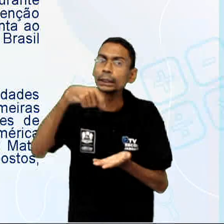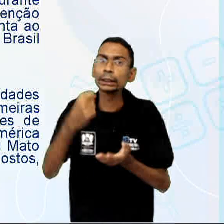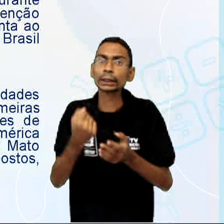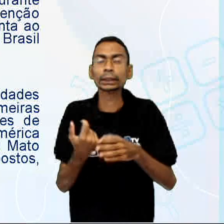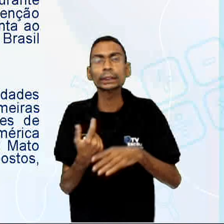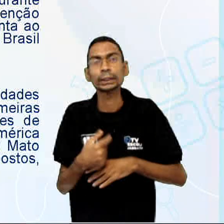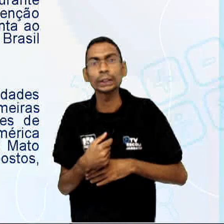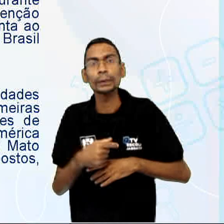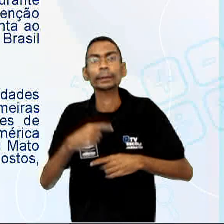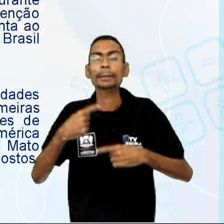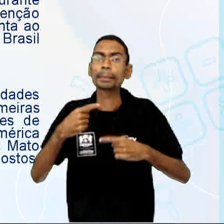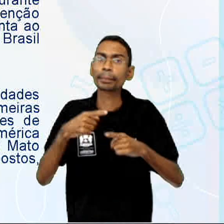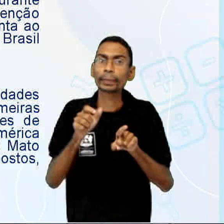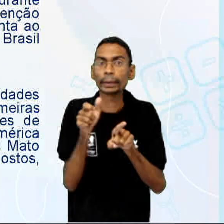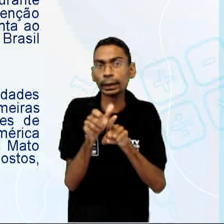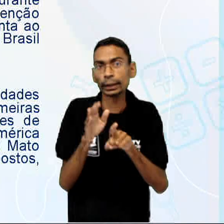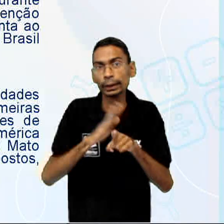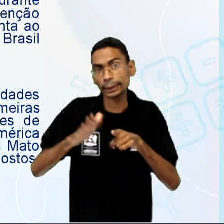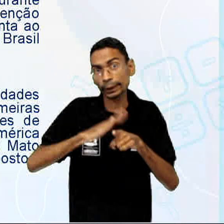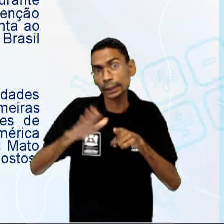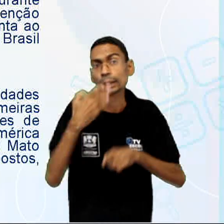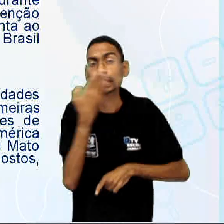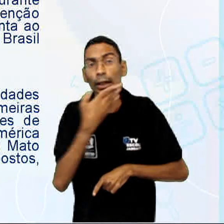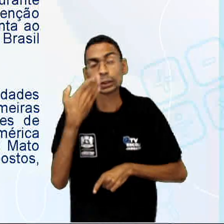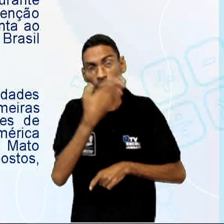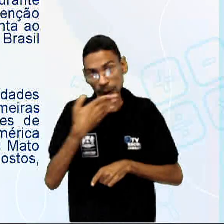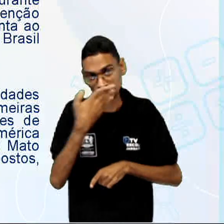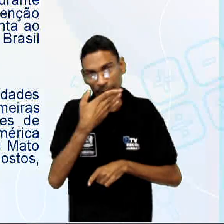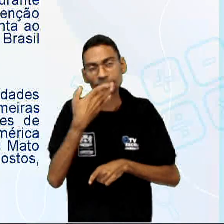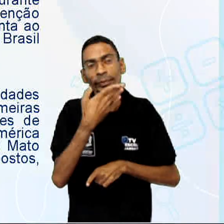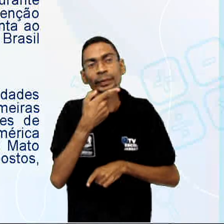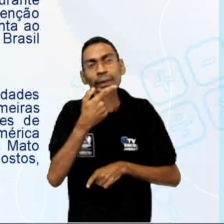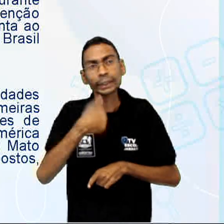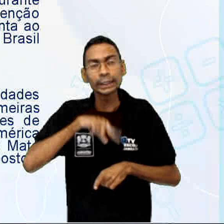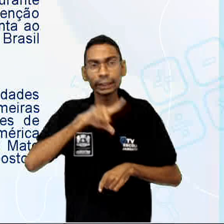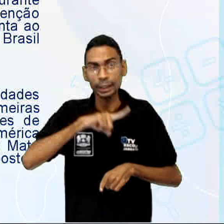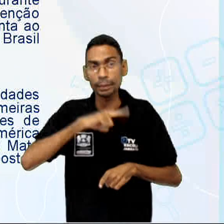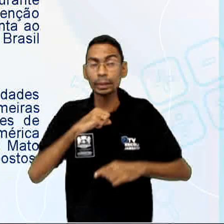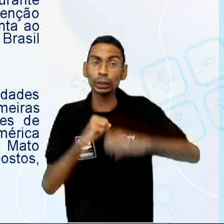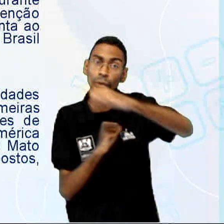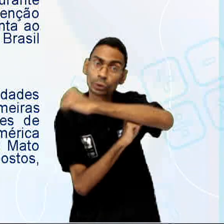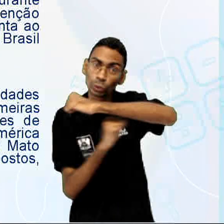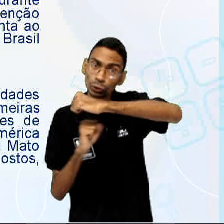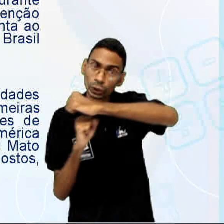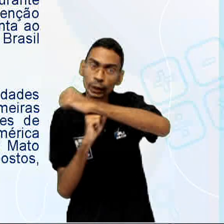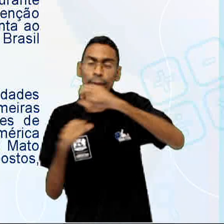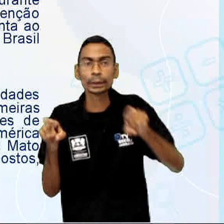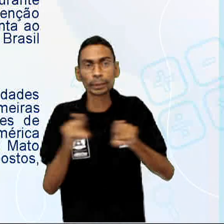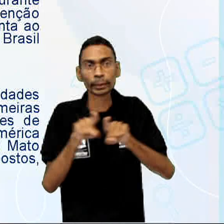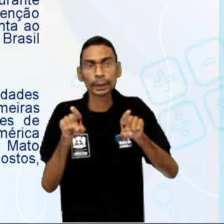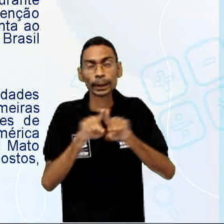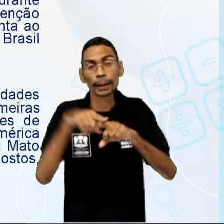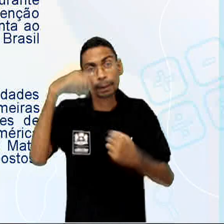da criação dos engenhos, né, que é um nomezinho bem complicado, né, chamada